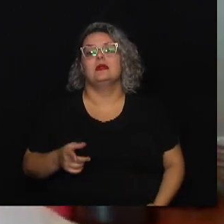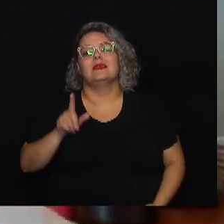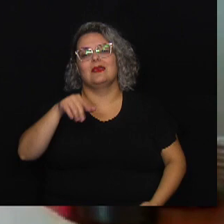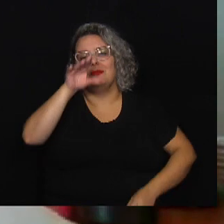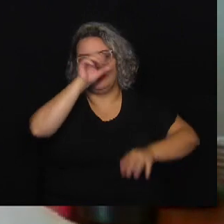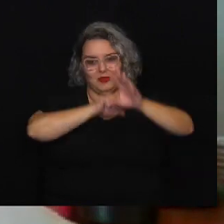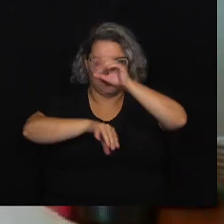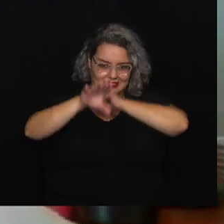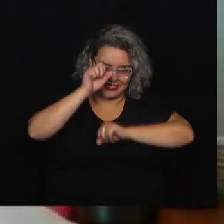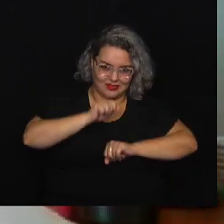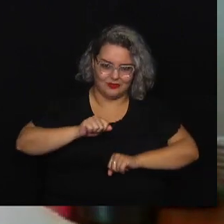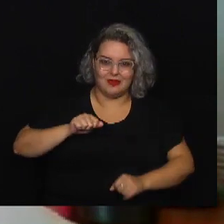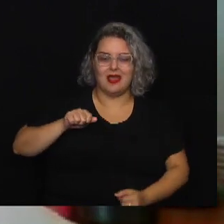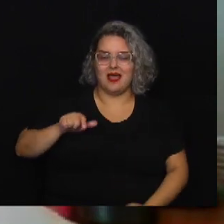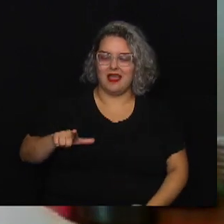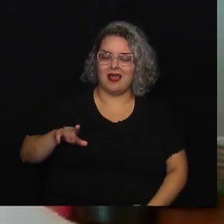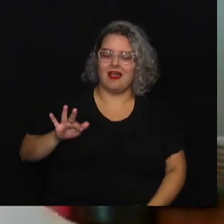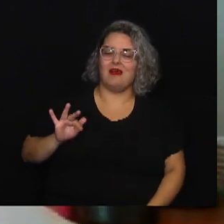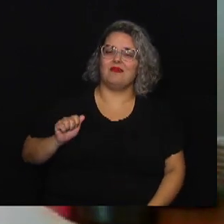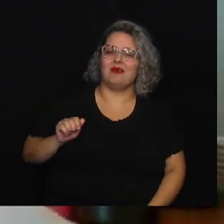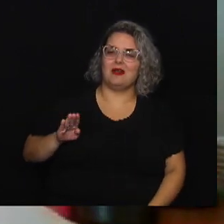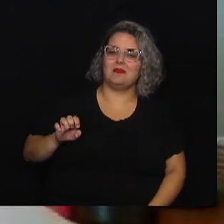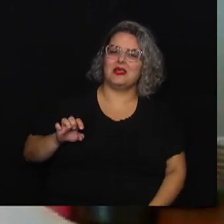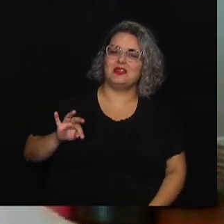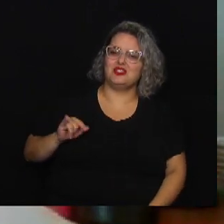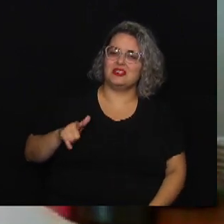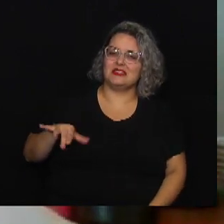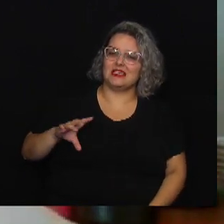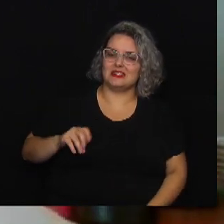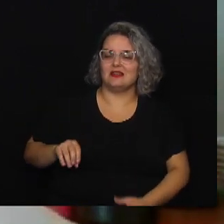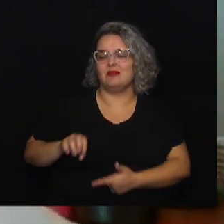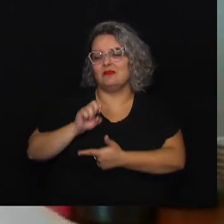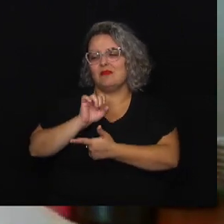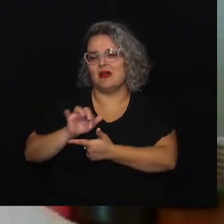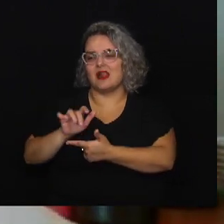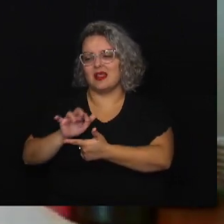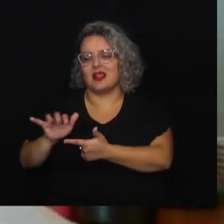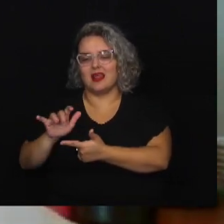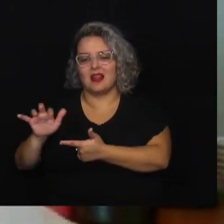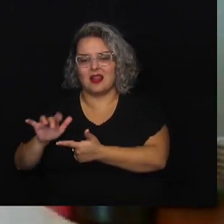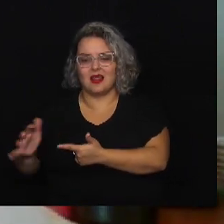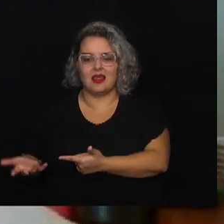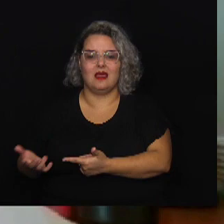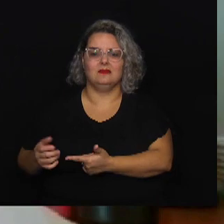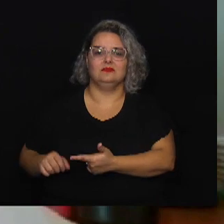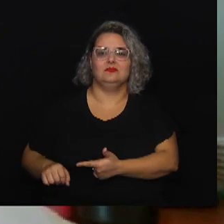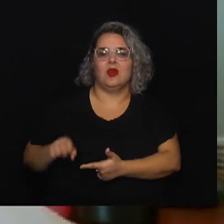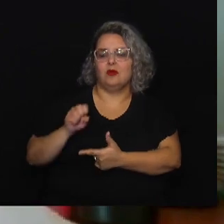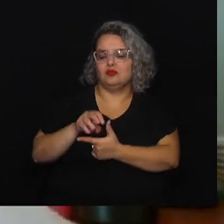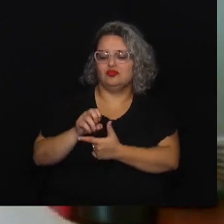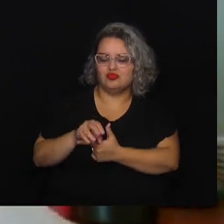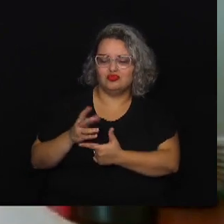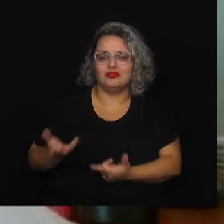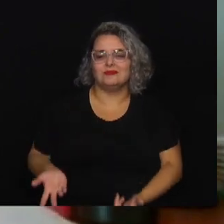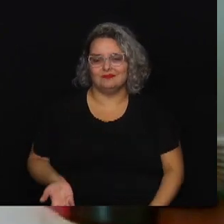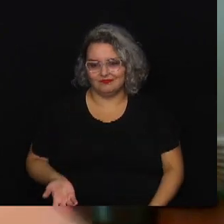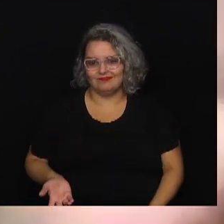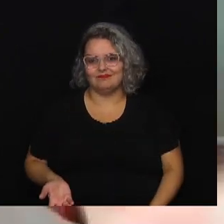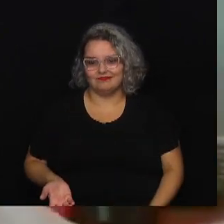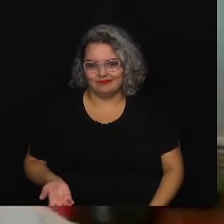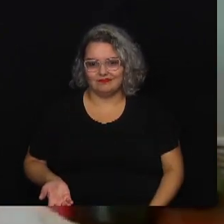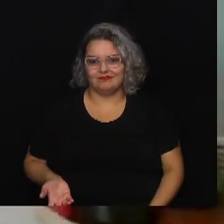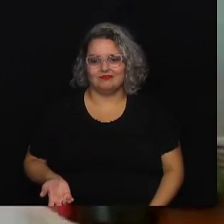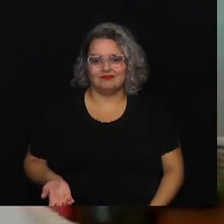Sim. que são as crianças em período de alfabetização, que né? Serviu